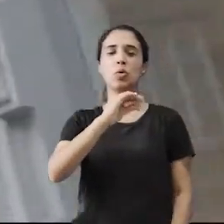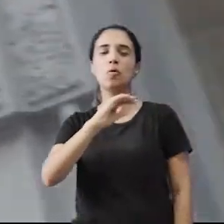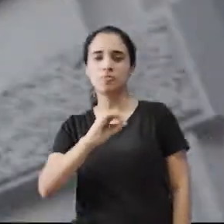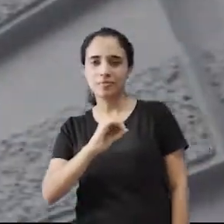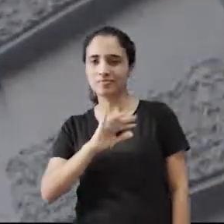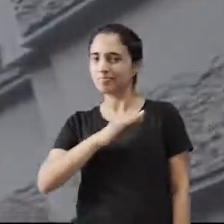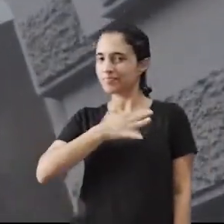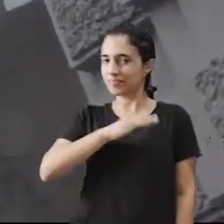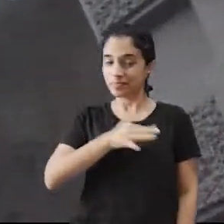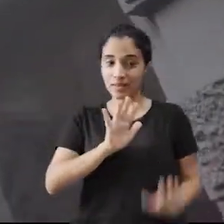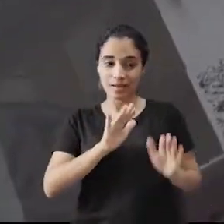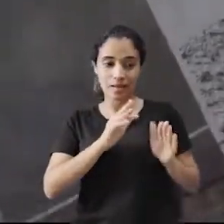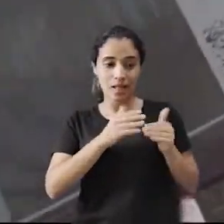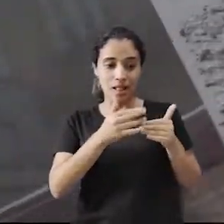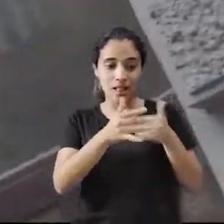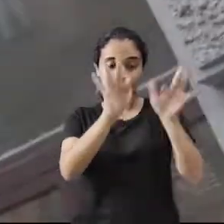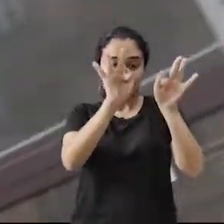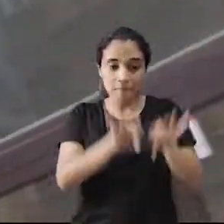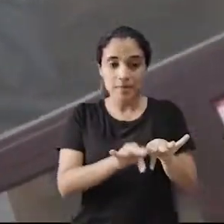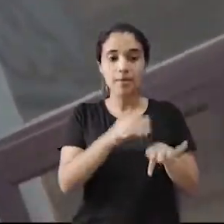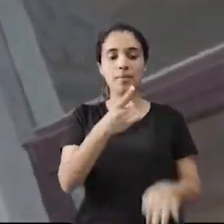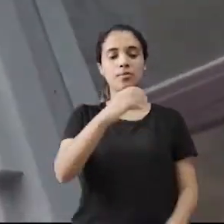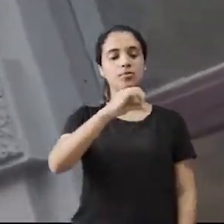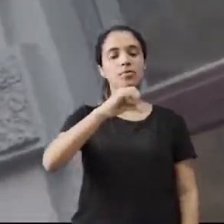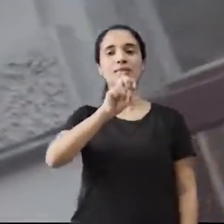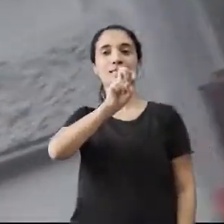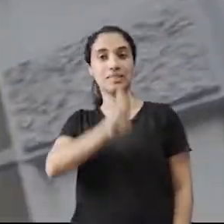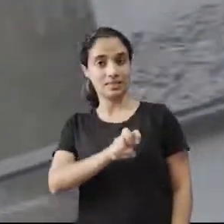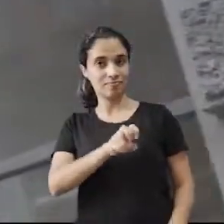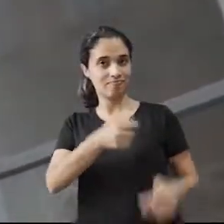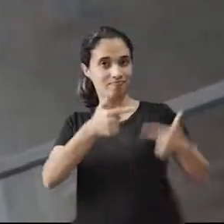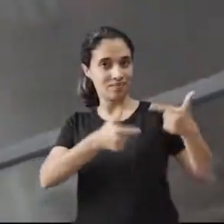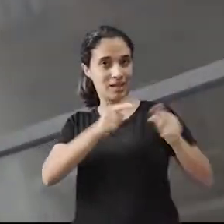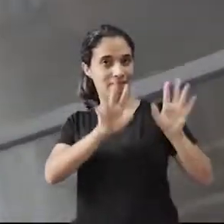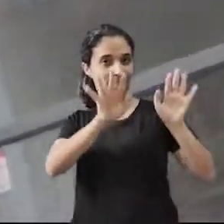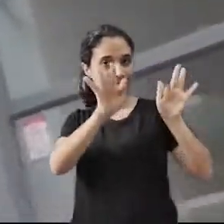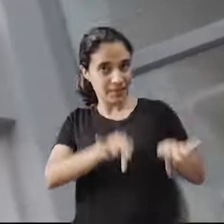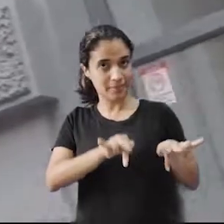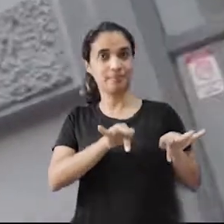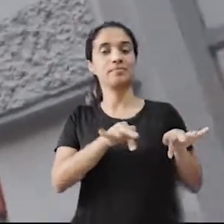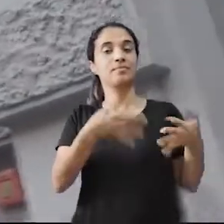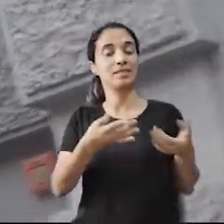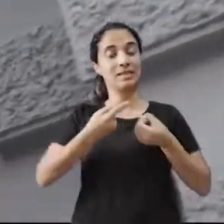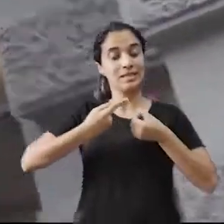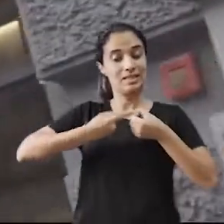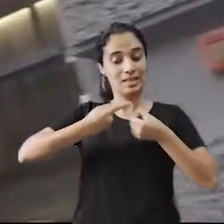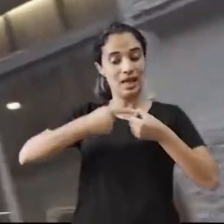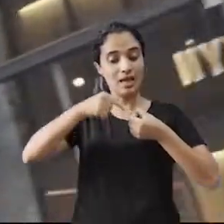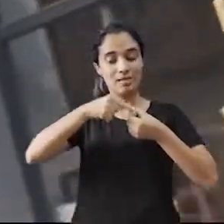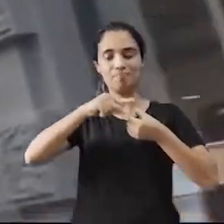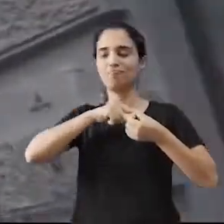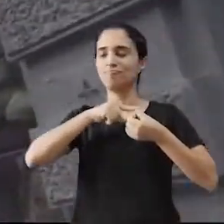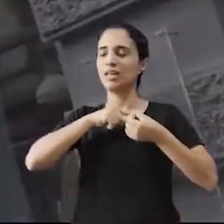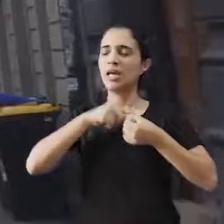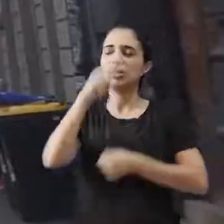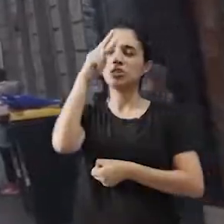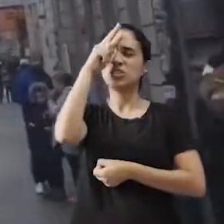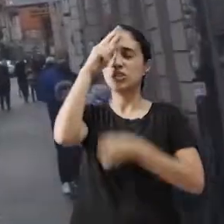90. E finalizaram em 1995. Então é uma cidade que tem muita história para